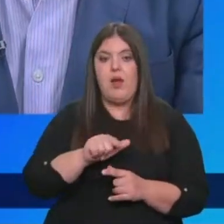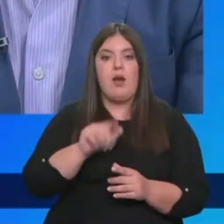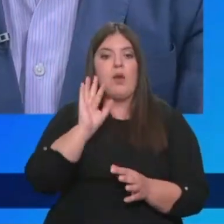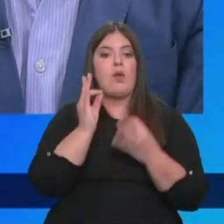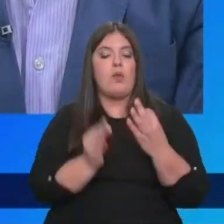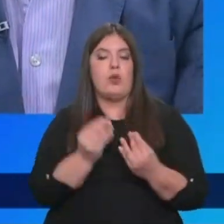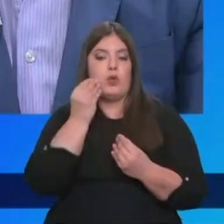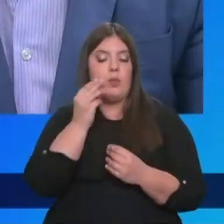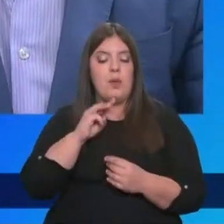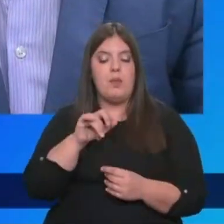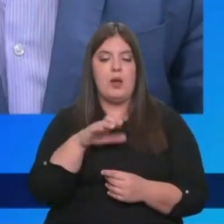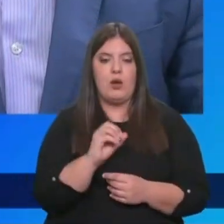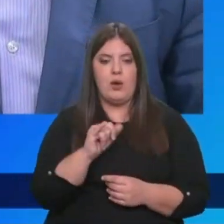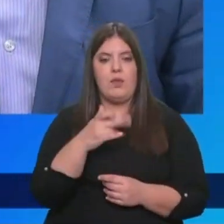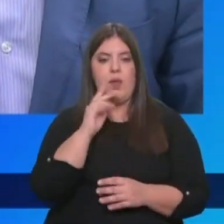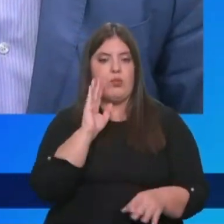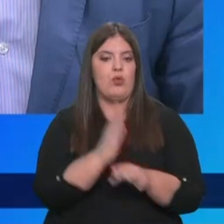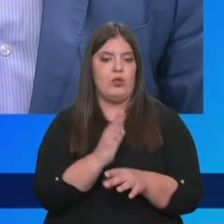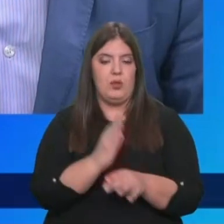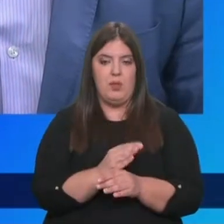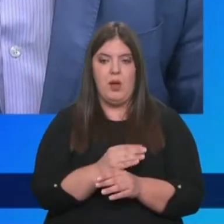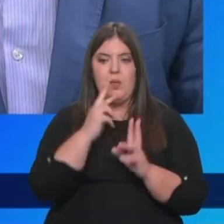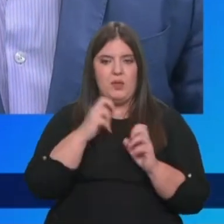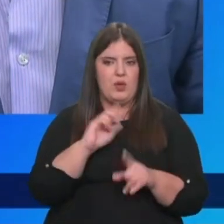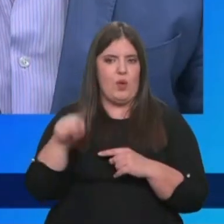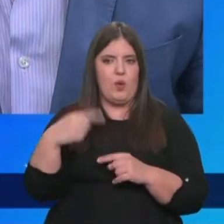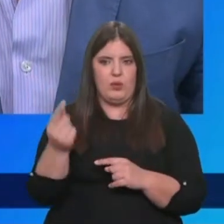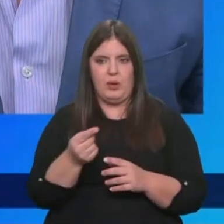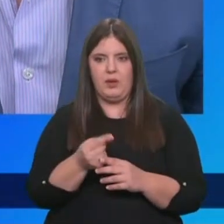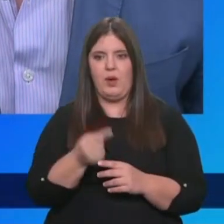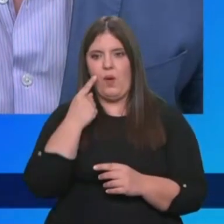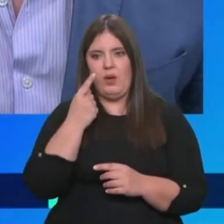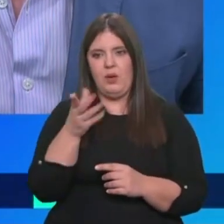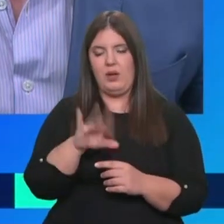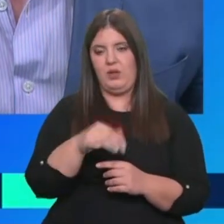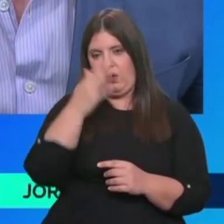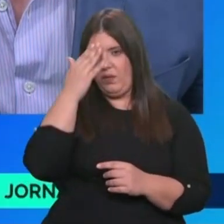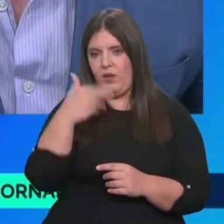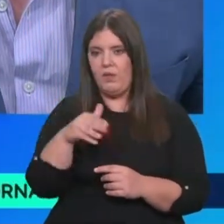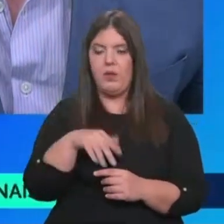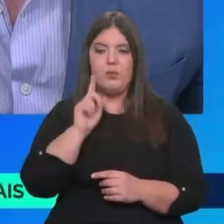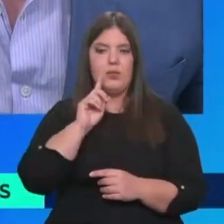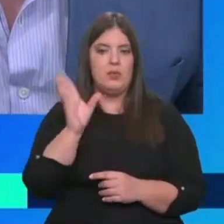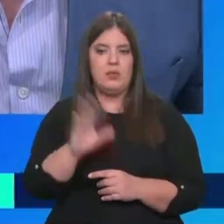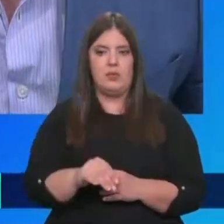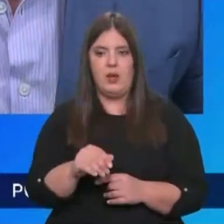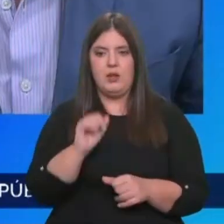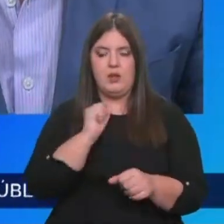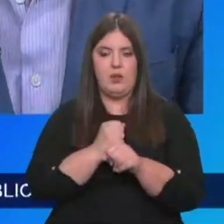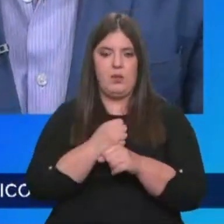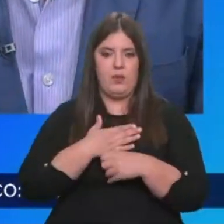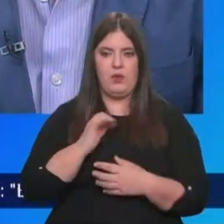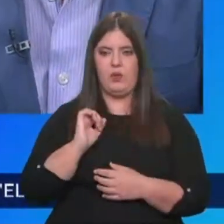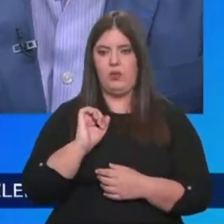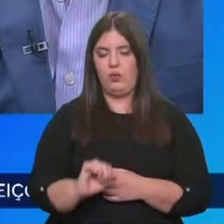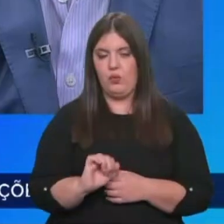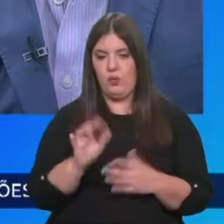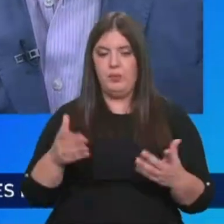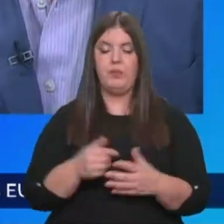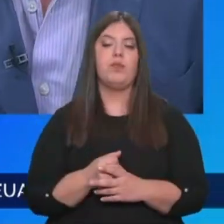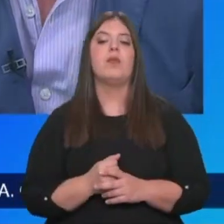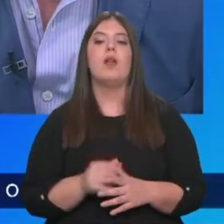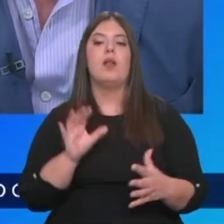em microgravidade. Por último, uma outra investigação. Olha, que ainda por cima acho que vai ser cada vez mais fundamental na tua própria profissão e que tem a ver com